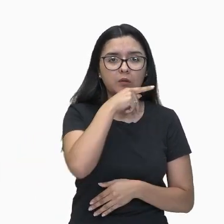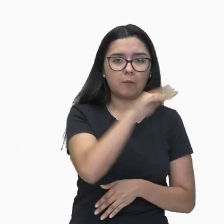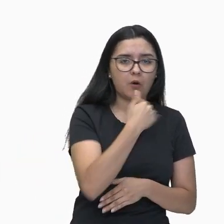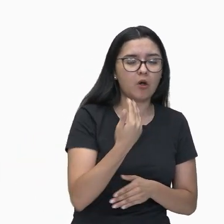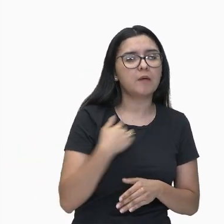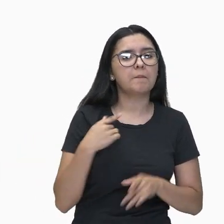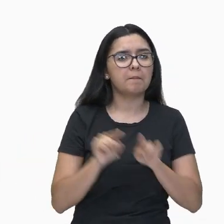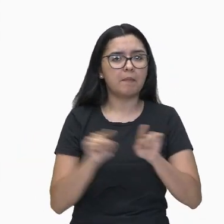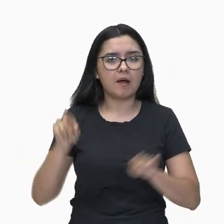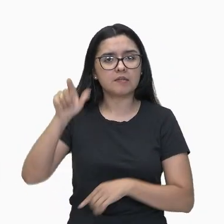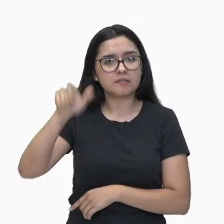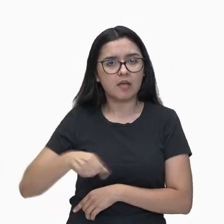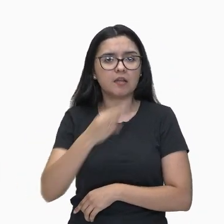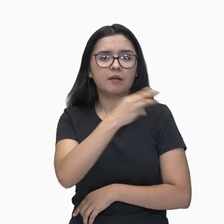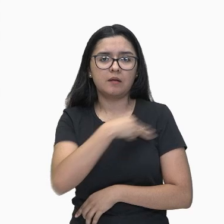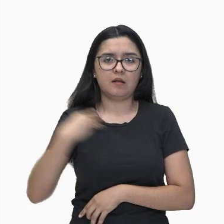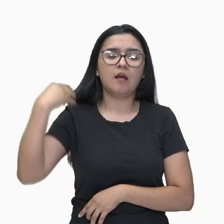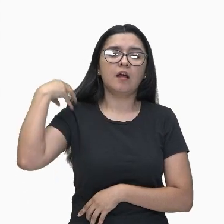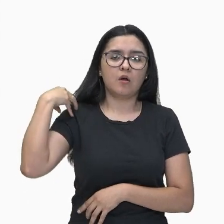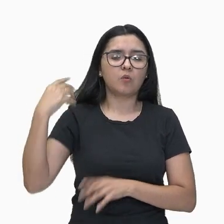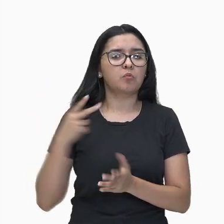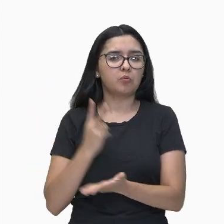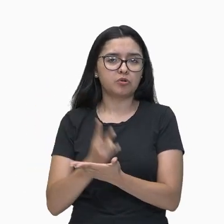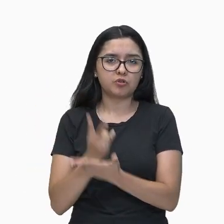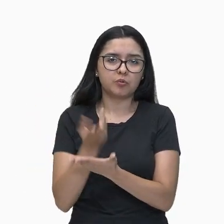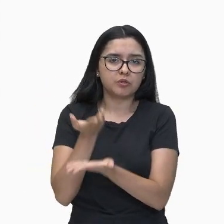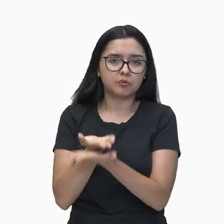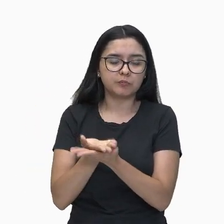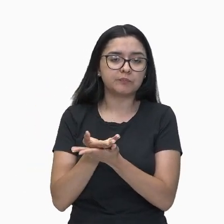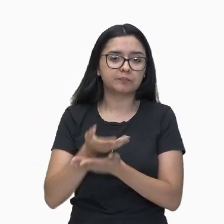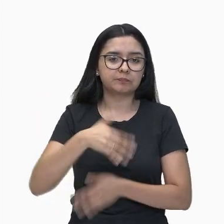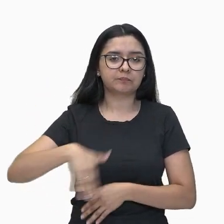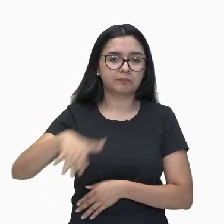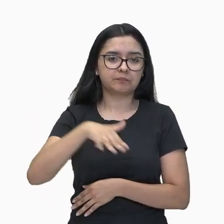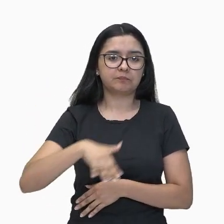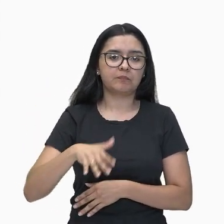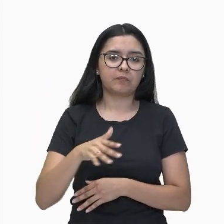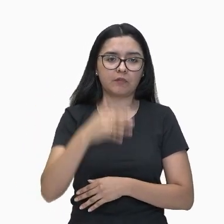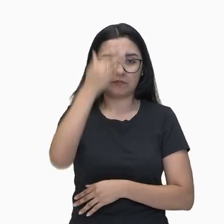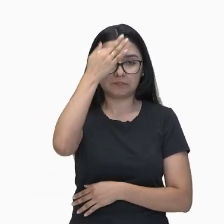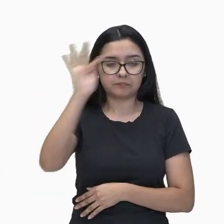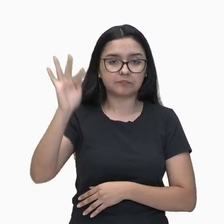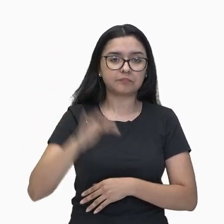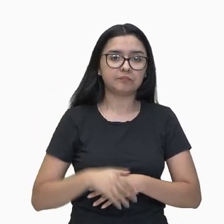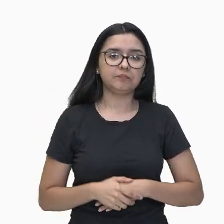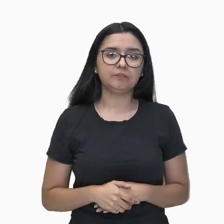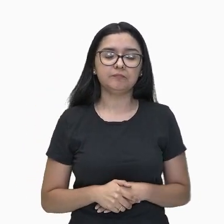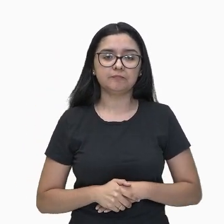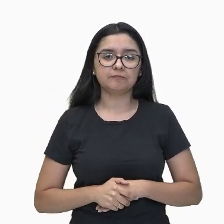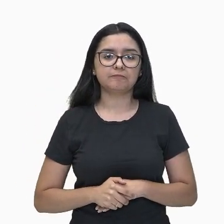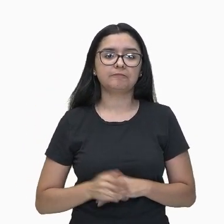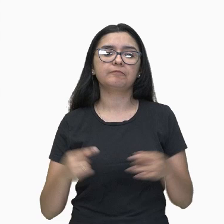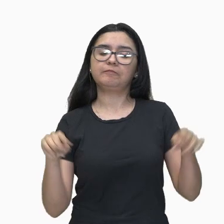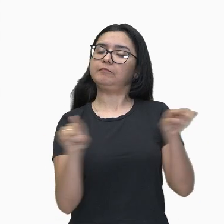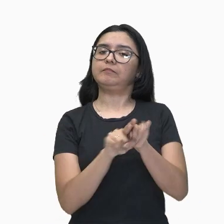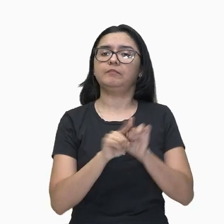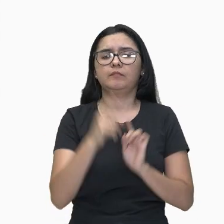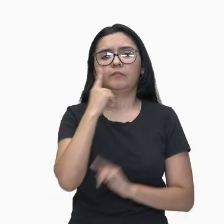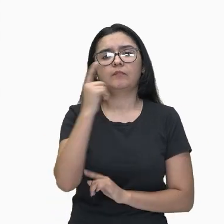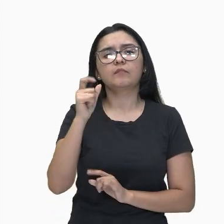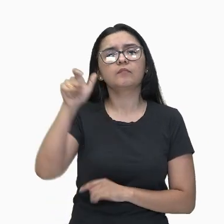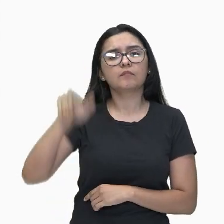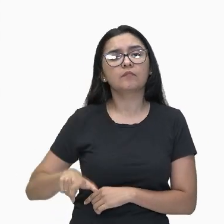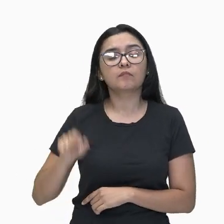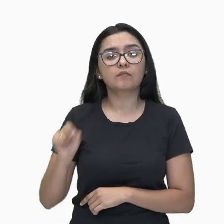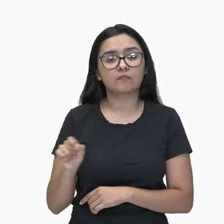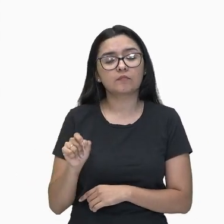ele continua, então, aí com o seu trabalho, né, filosófico. Outra coisa também interessante sobre ele, ainda